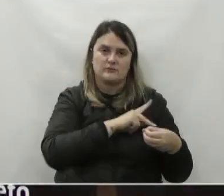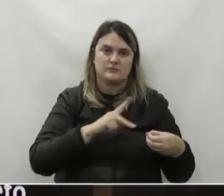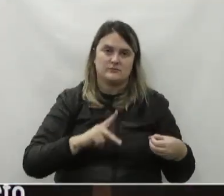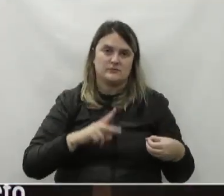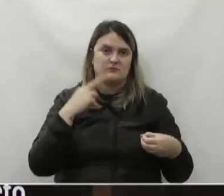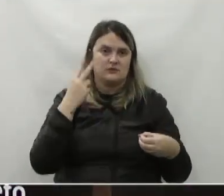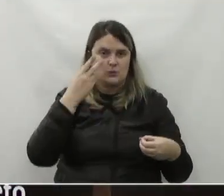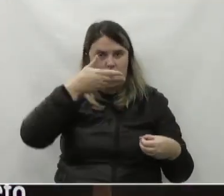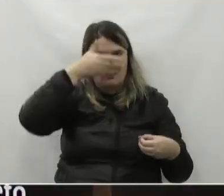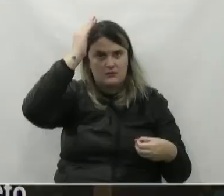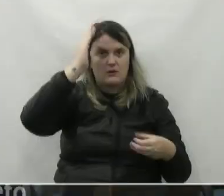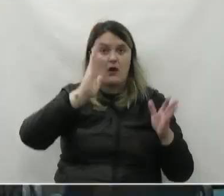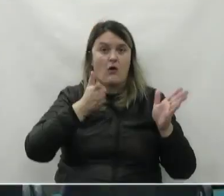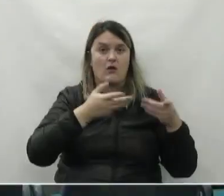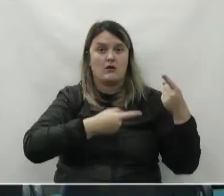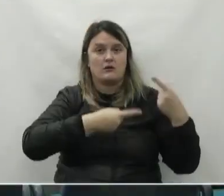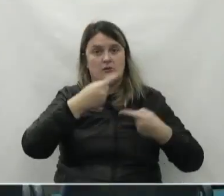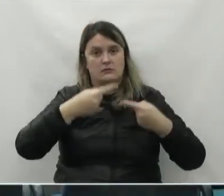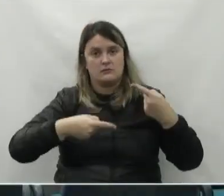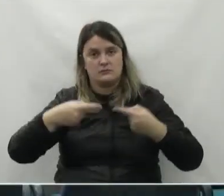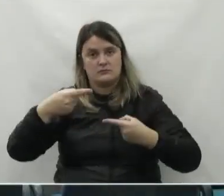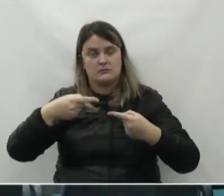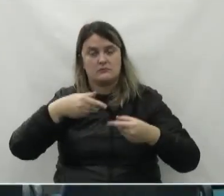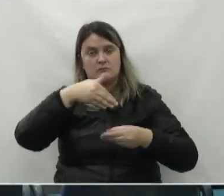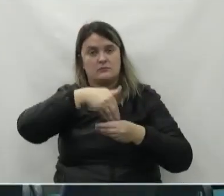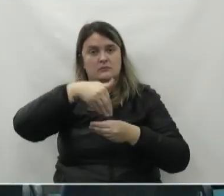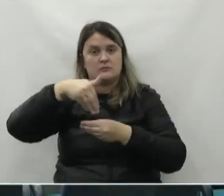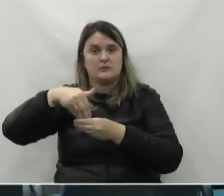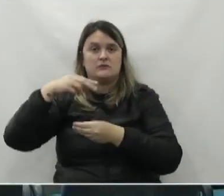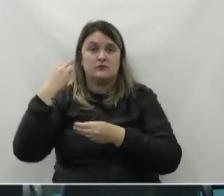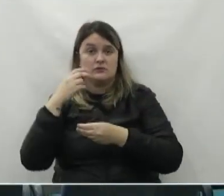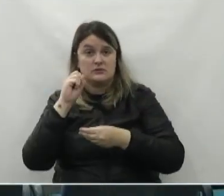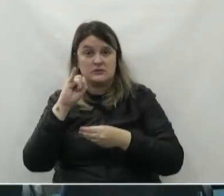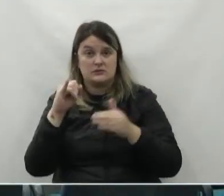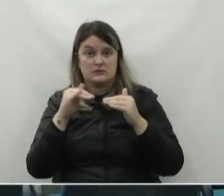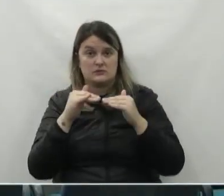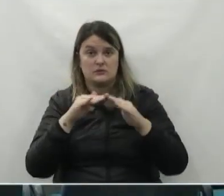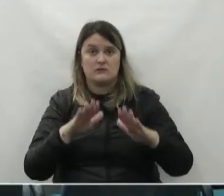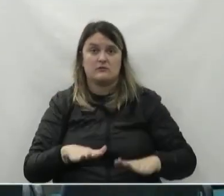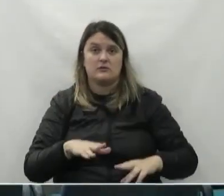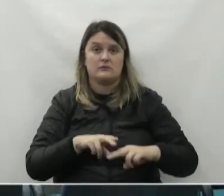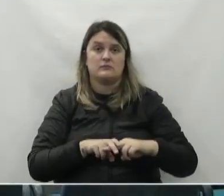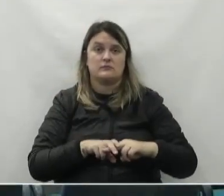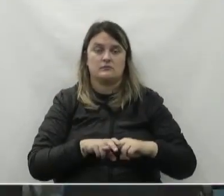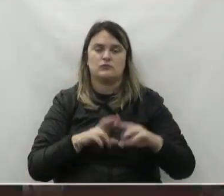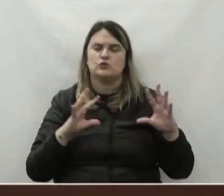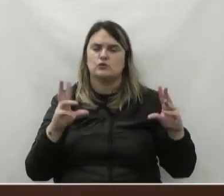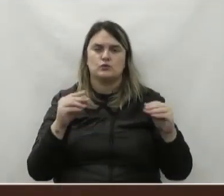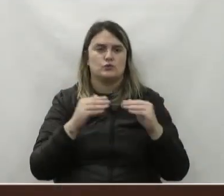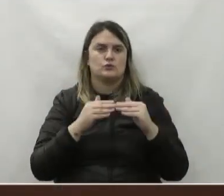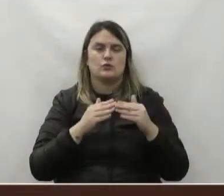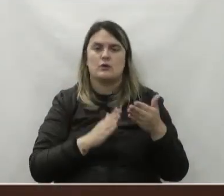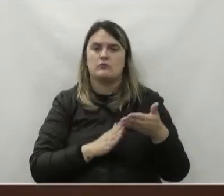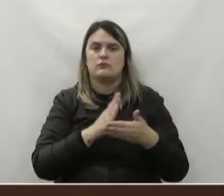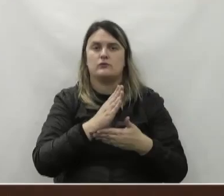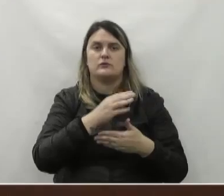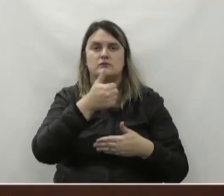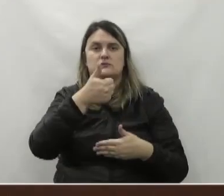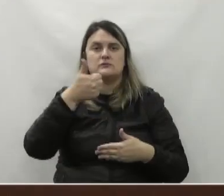vereador Anderson Cardoso. Em discussão? Em votação, senhores vereadores que aprovam, permaneçam como estão. Aprovado o requerimento de